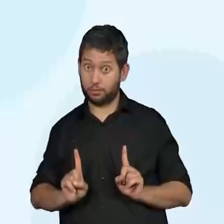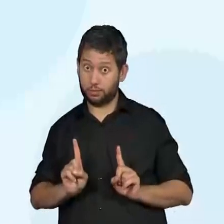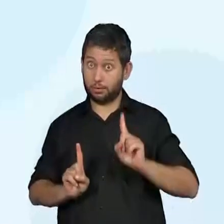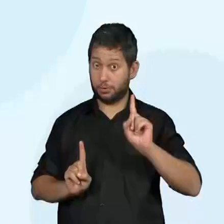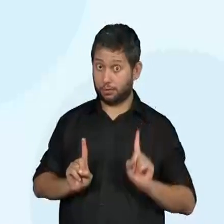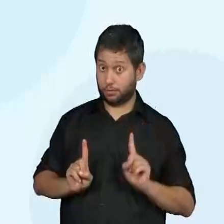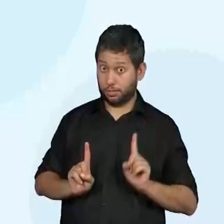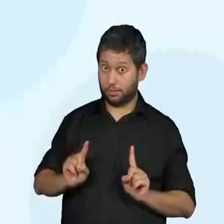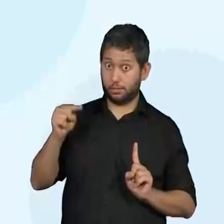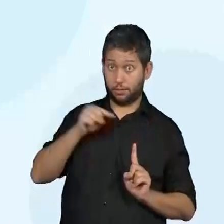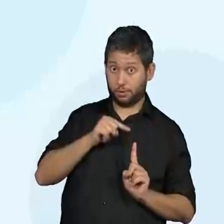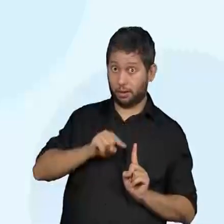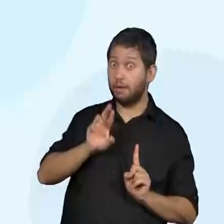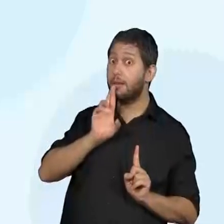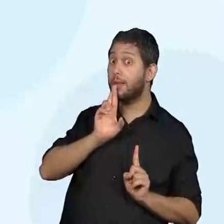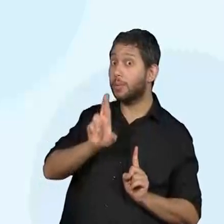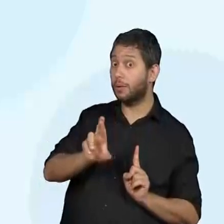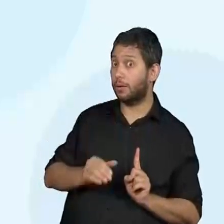versão.